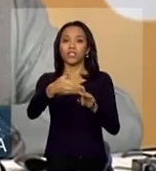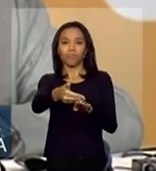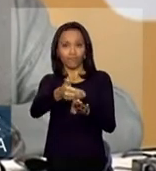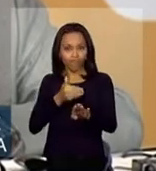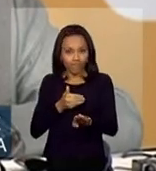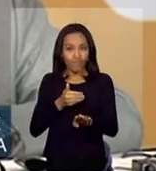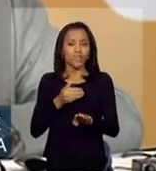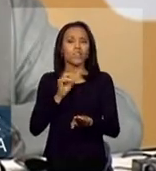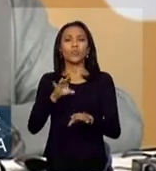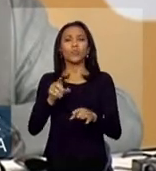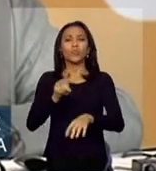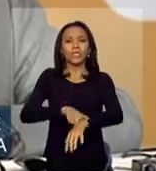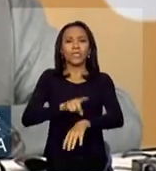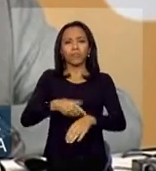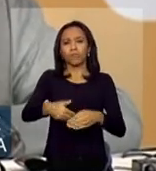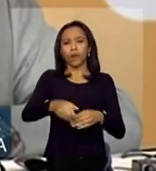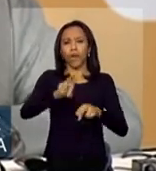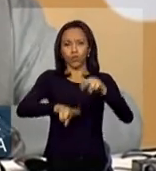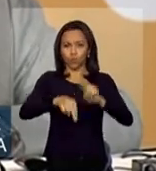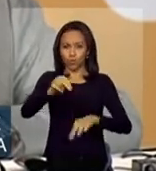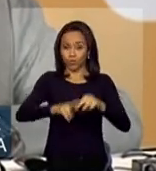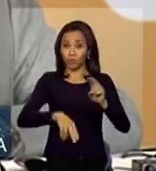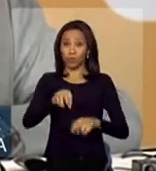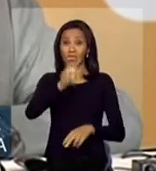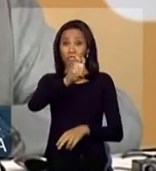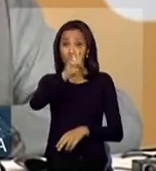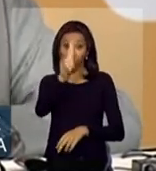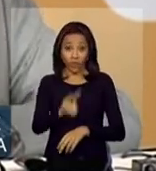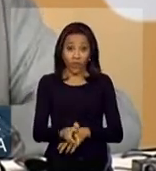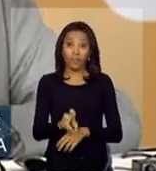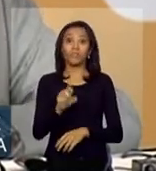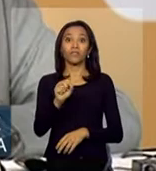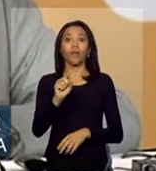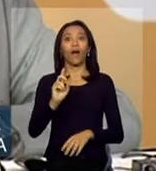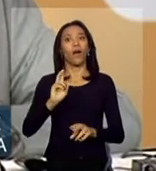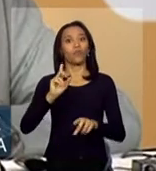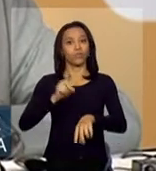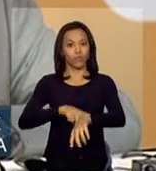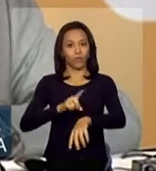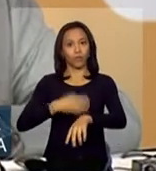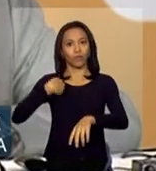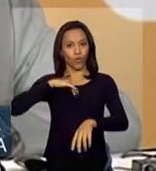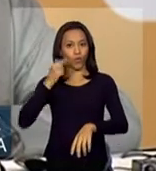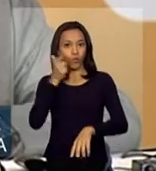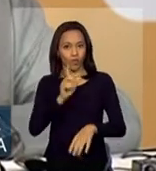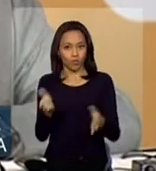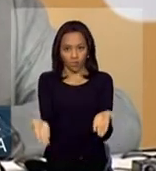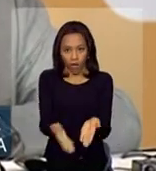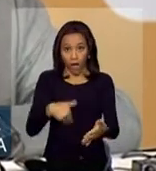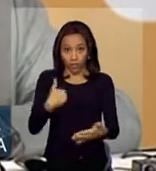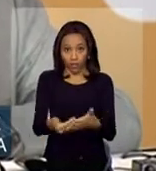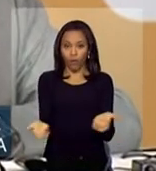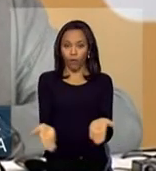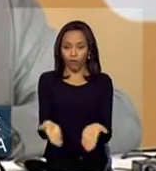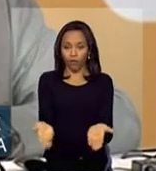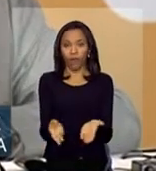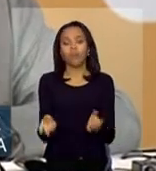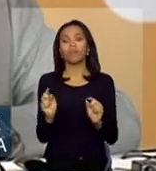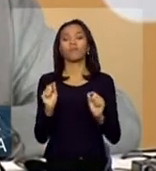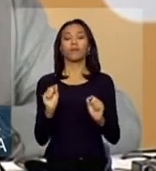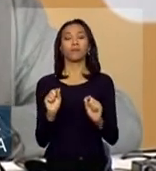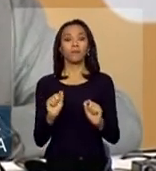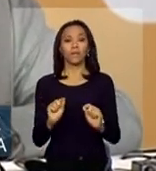então, para junho, será de 5 a 6 vezes superior ao prazo que tivemos agora. Então, há detalhes, mas elas se concentram